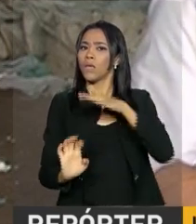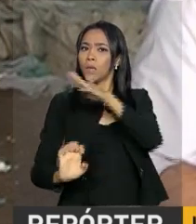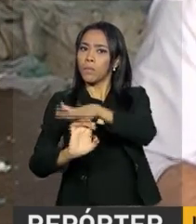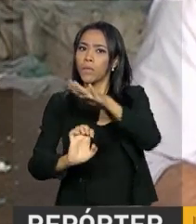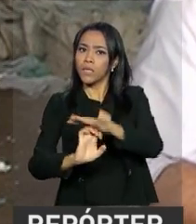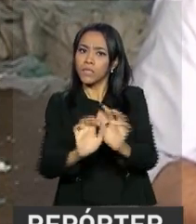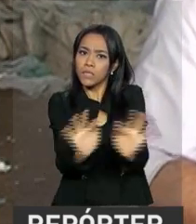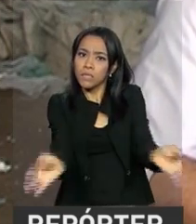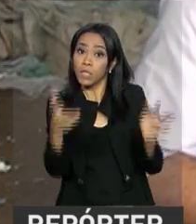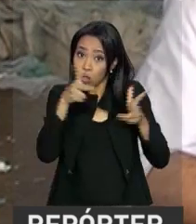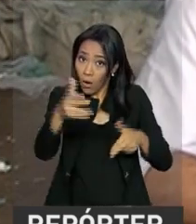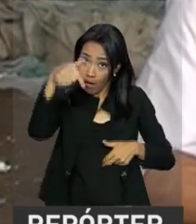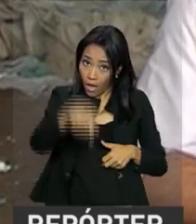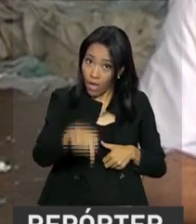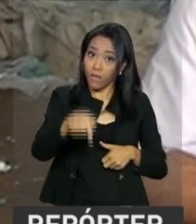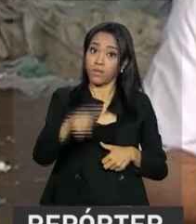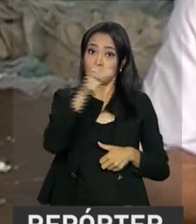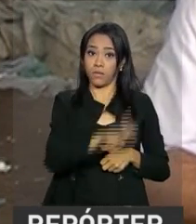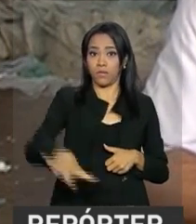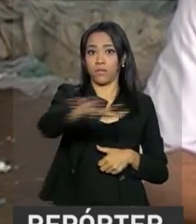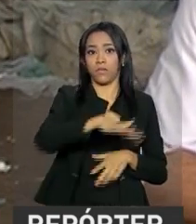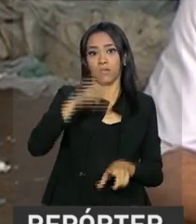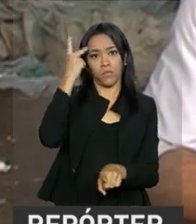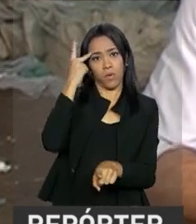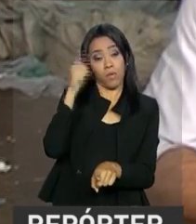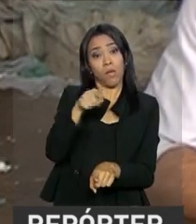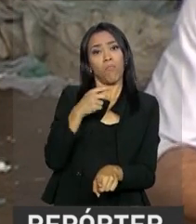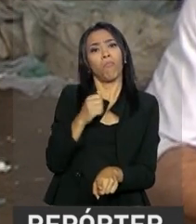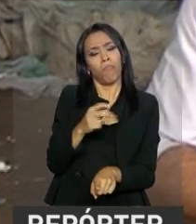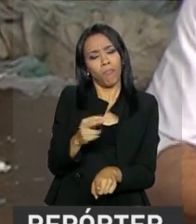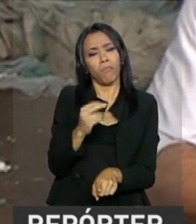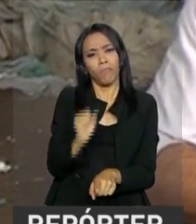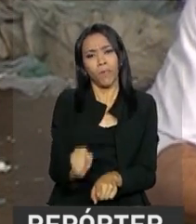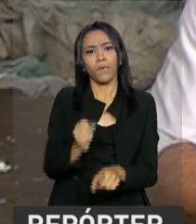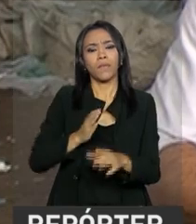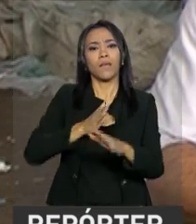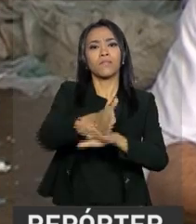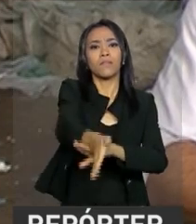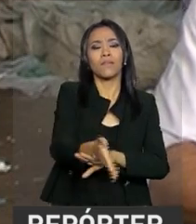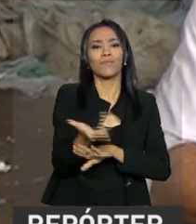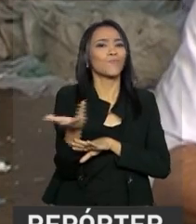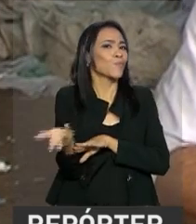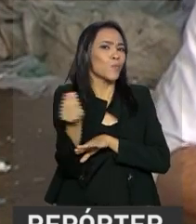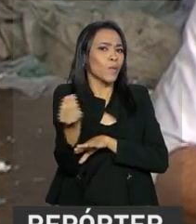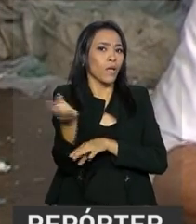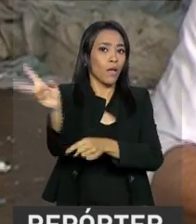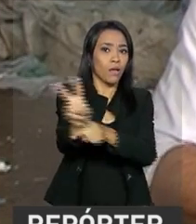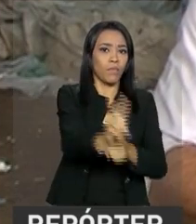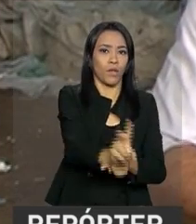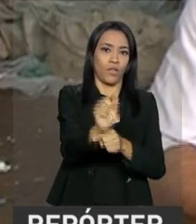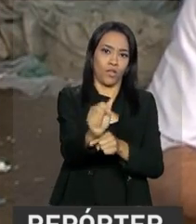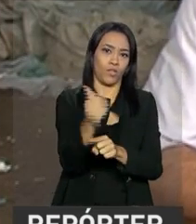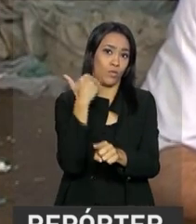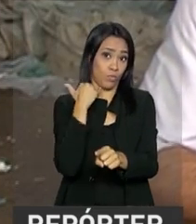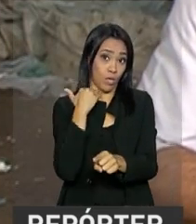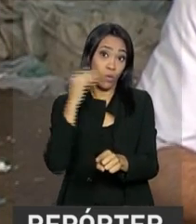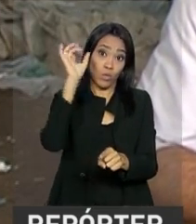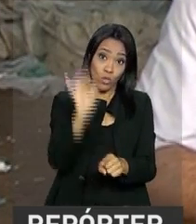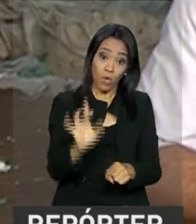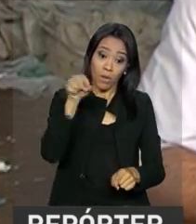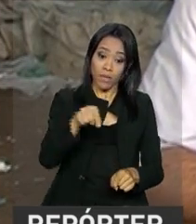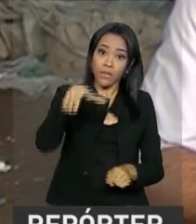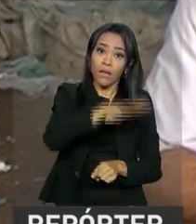Fênix agap aqui de item Paulista possam ter acesso mais facilitado ao crédito do Banco que só para esse